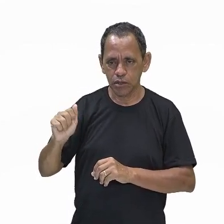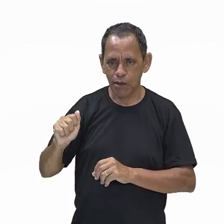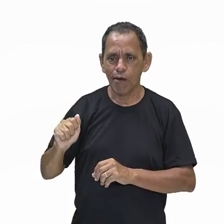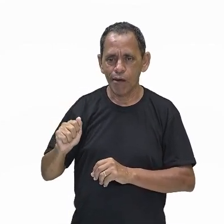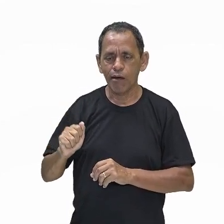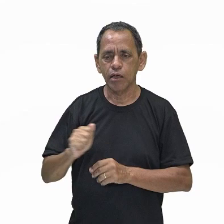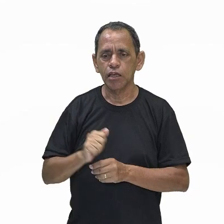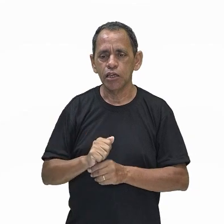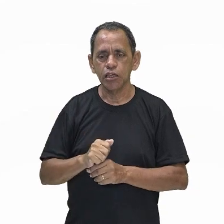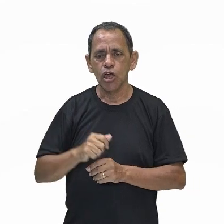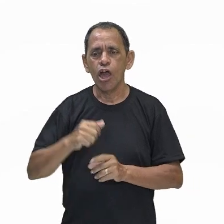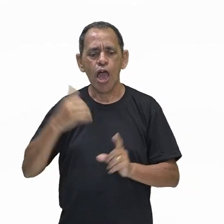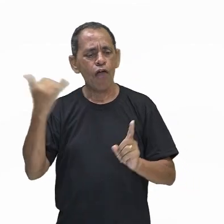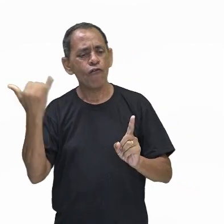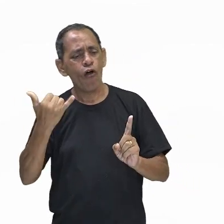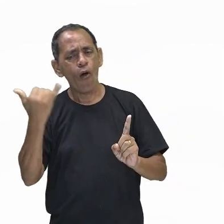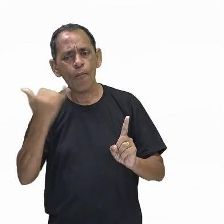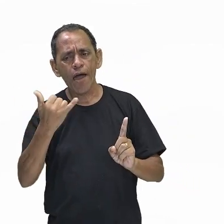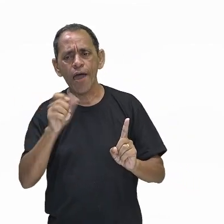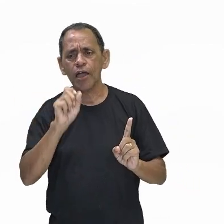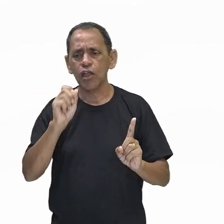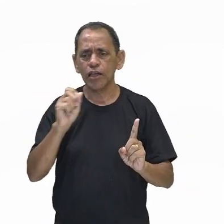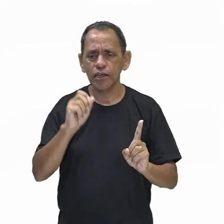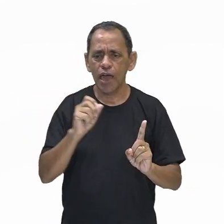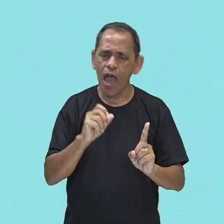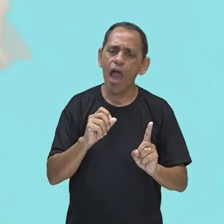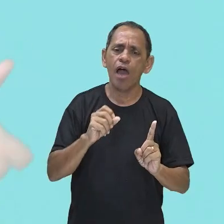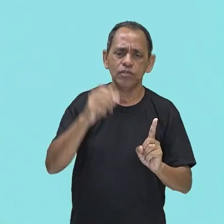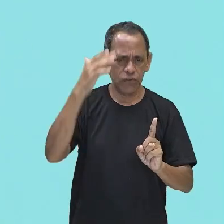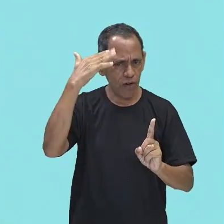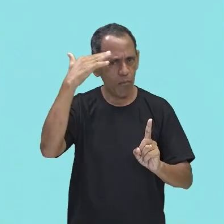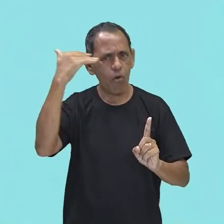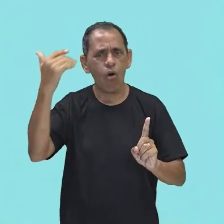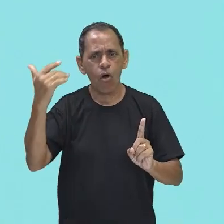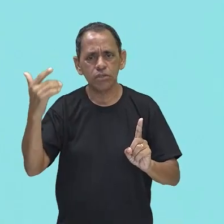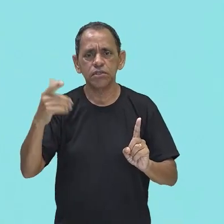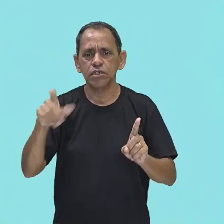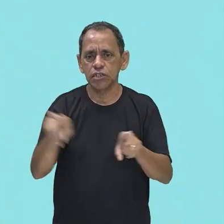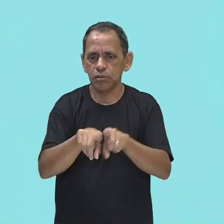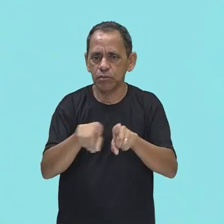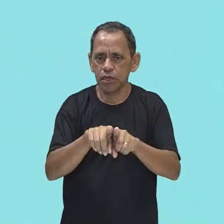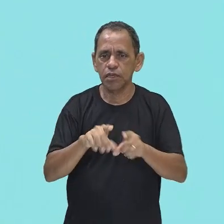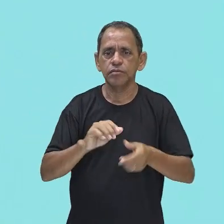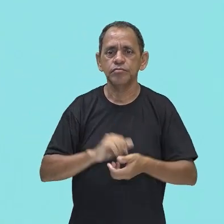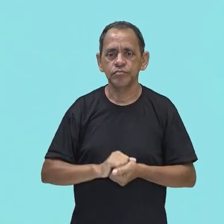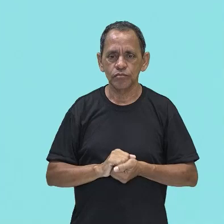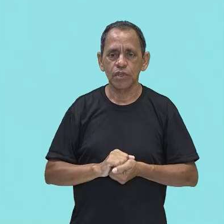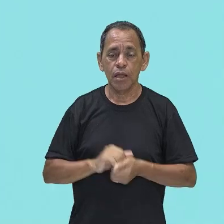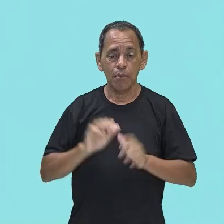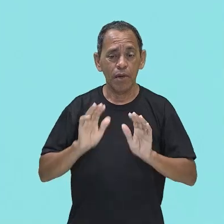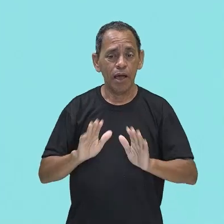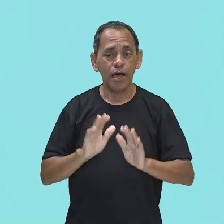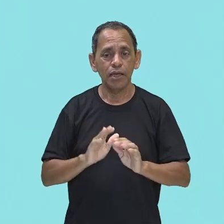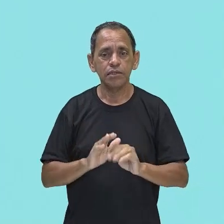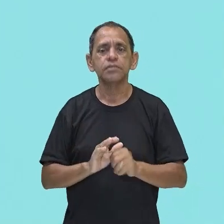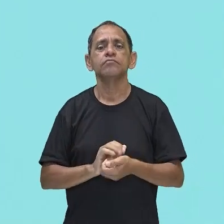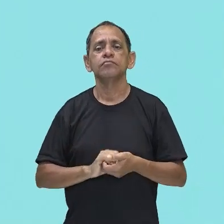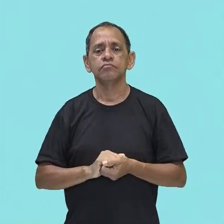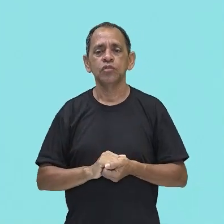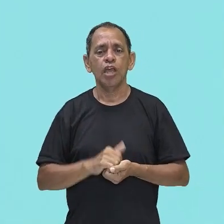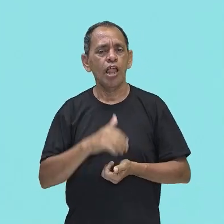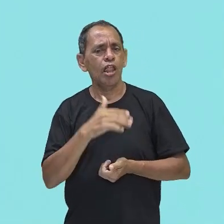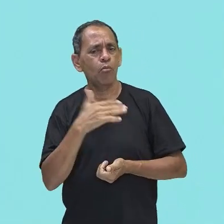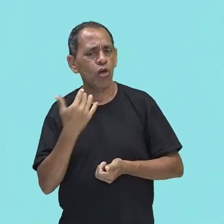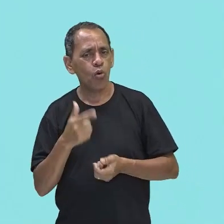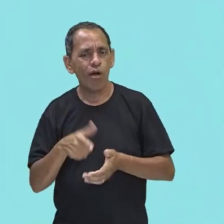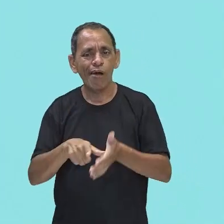que, infelizmente, a epifania aí é que esse momento de estrela dela é a morte, né? Muito triste. Então,